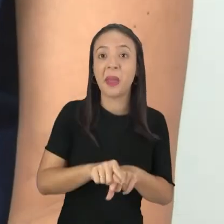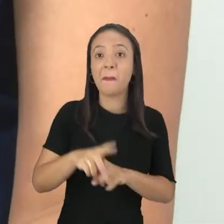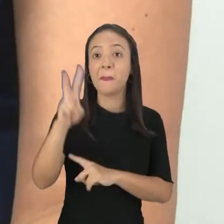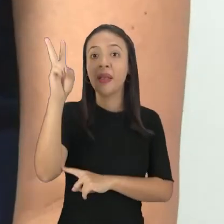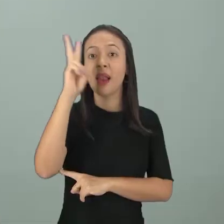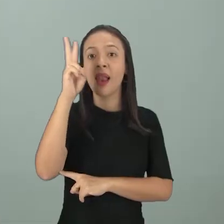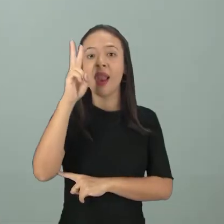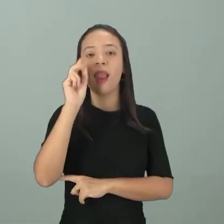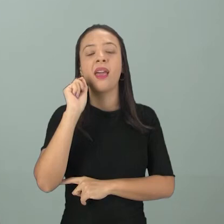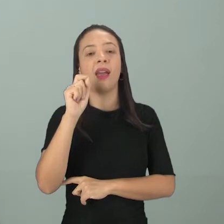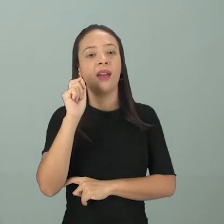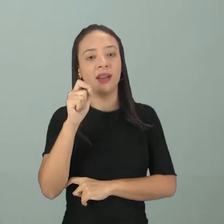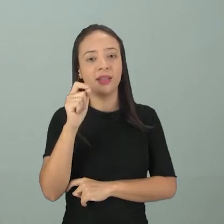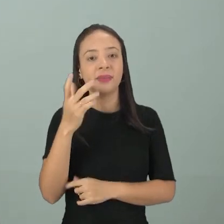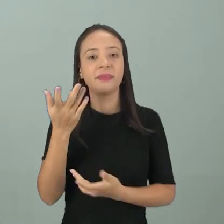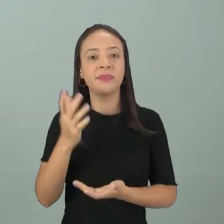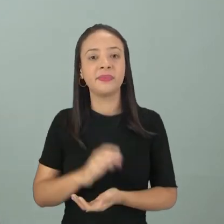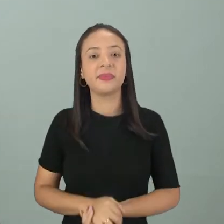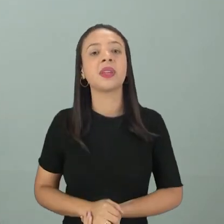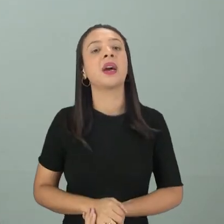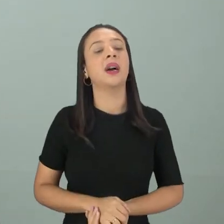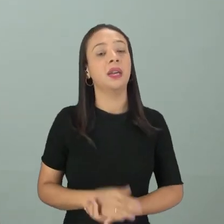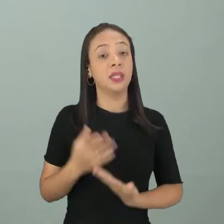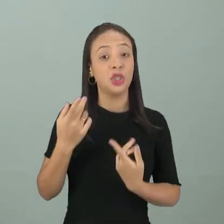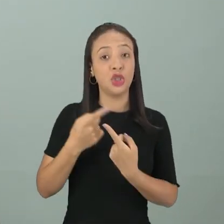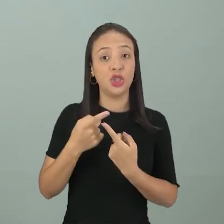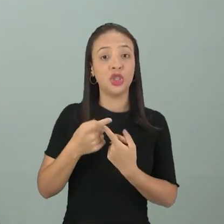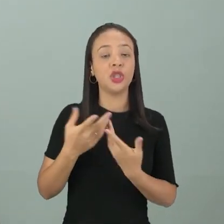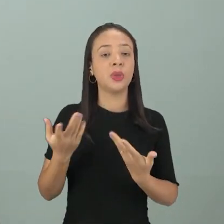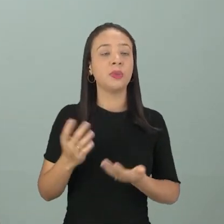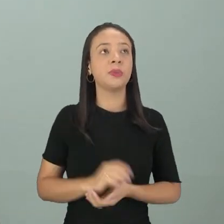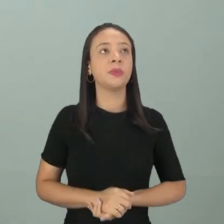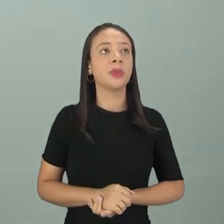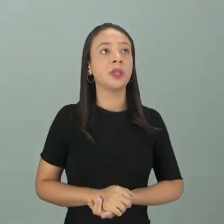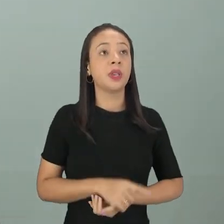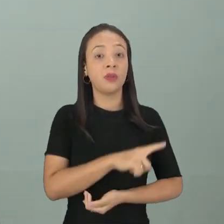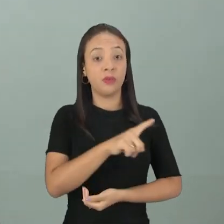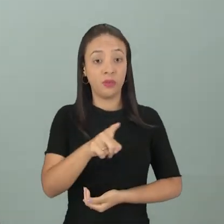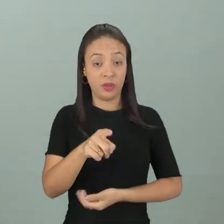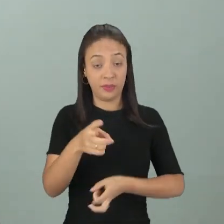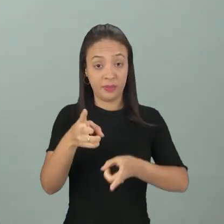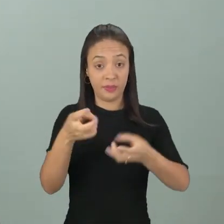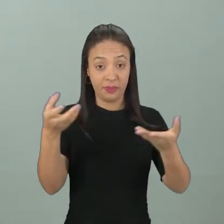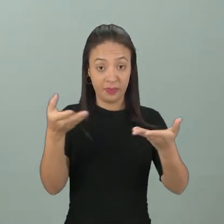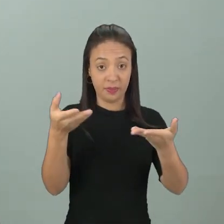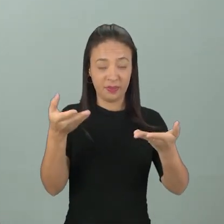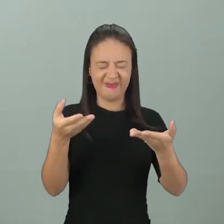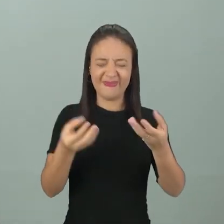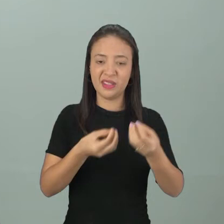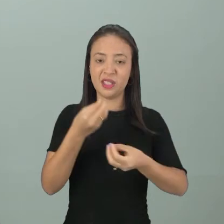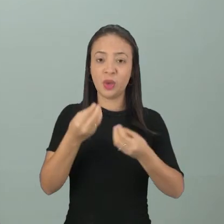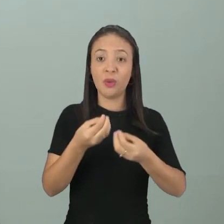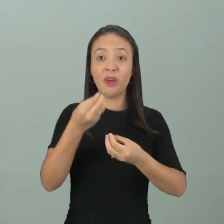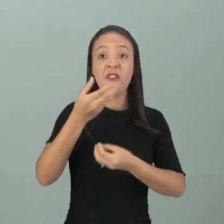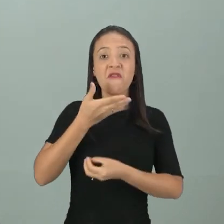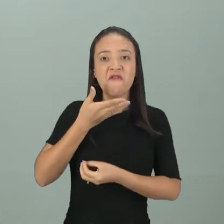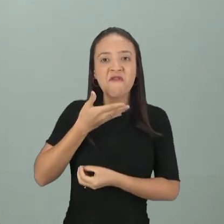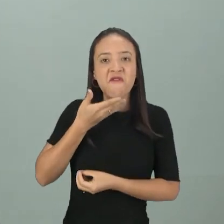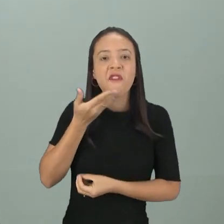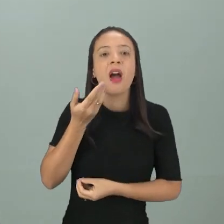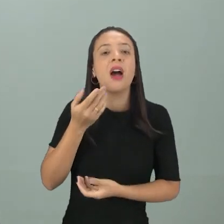lembra, nos faz lembrança a um cilindro. Olhem só, crianças, vocês acabaram de perceber como é